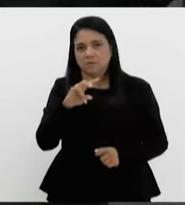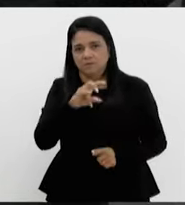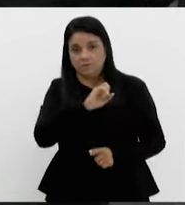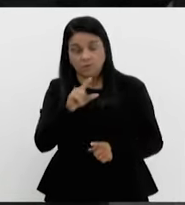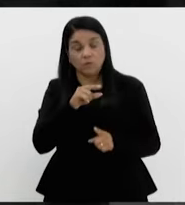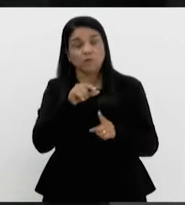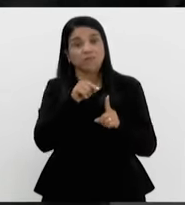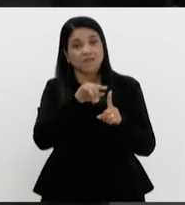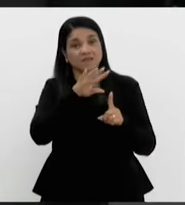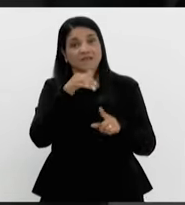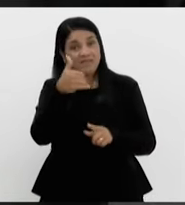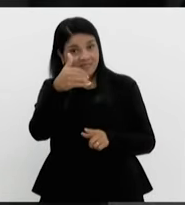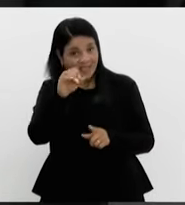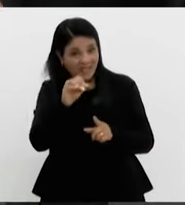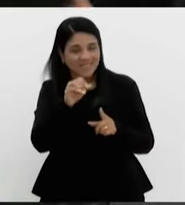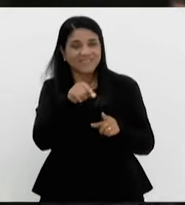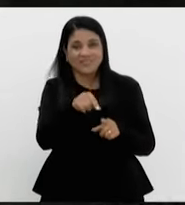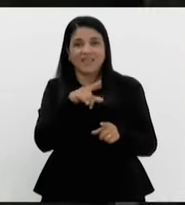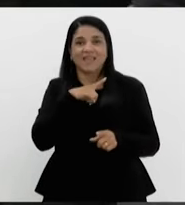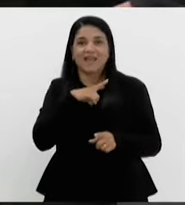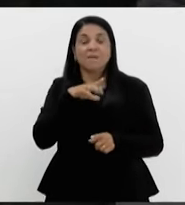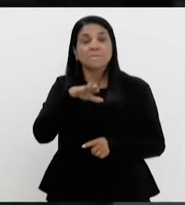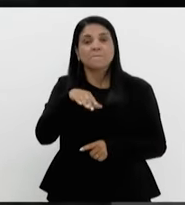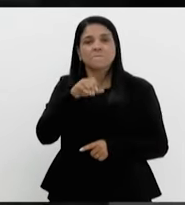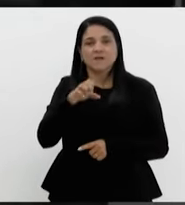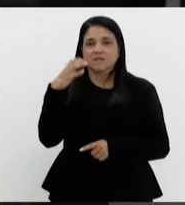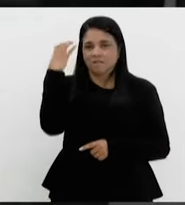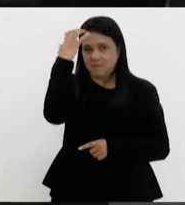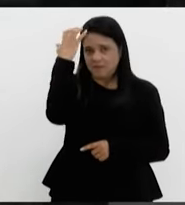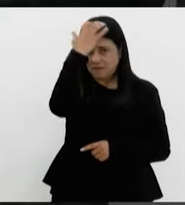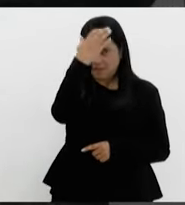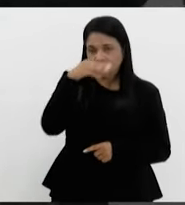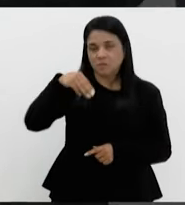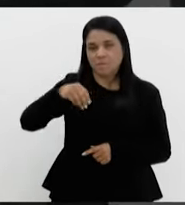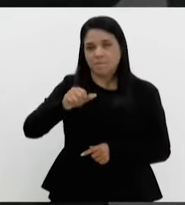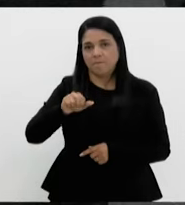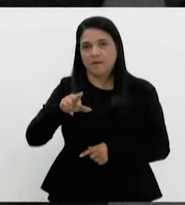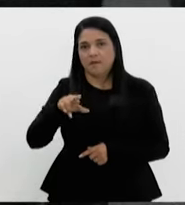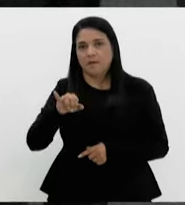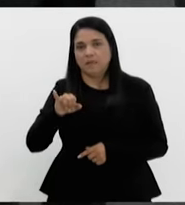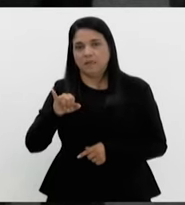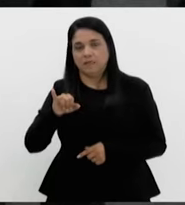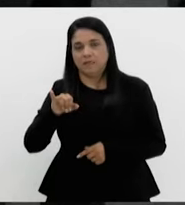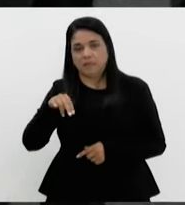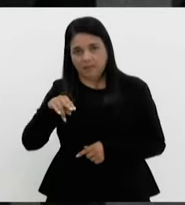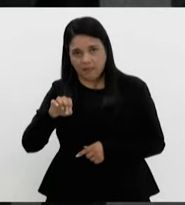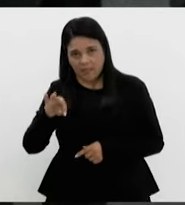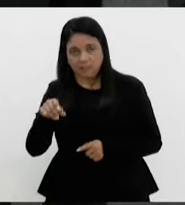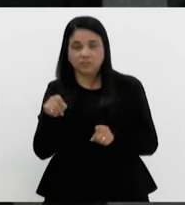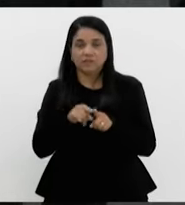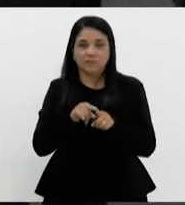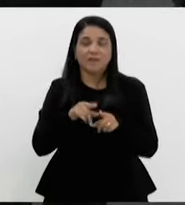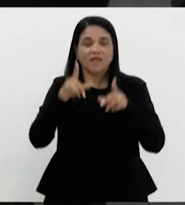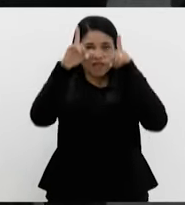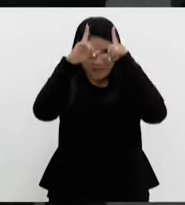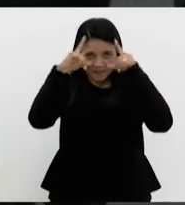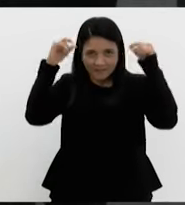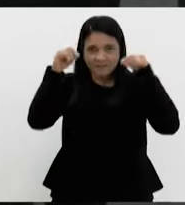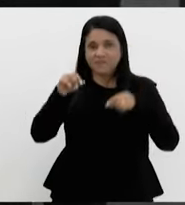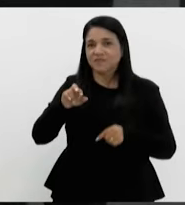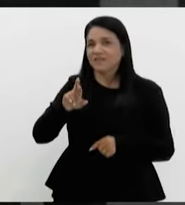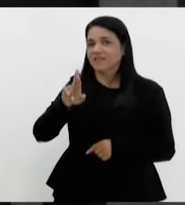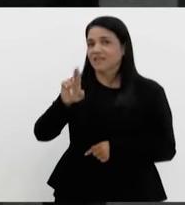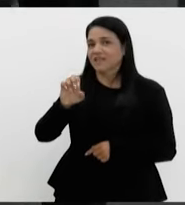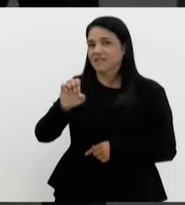está a dona Marinette, que é a mãe de Marielle Franco, está também a nossa querida enfermeira Rejane,